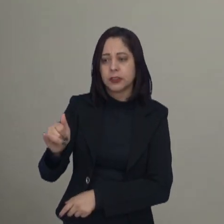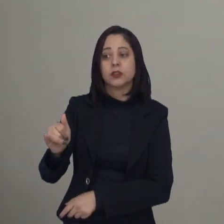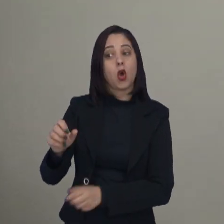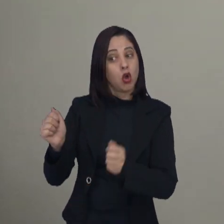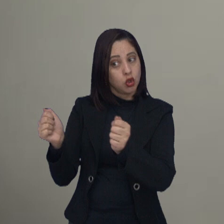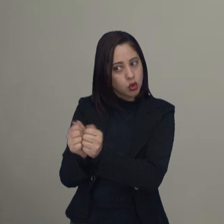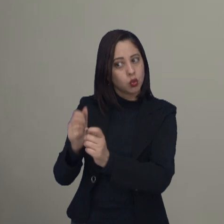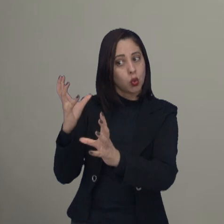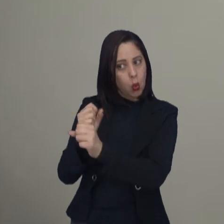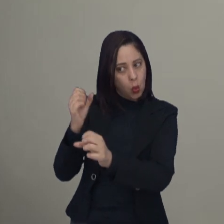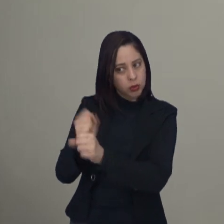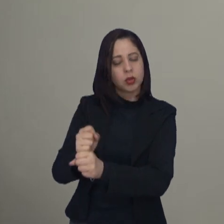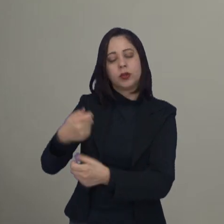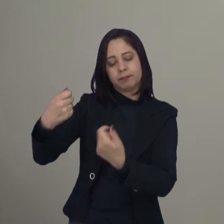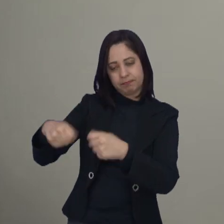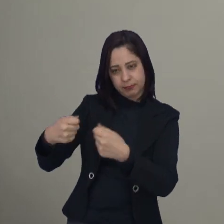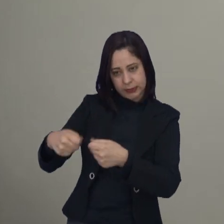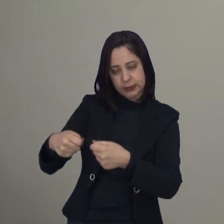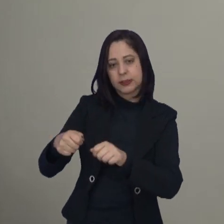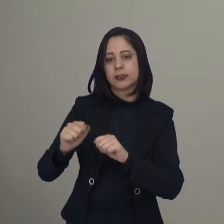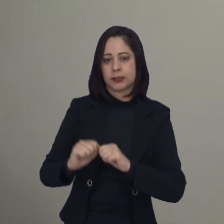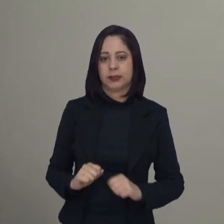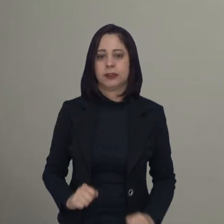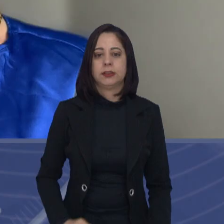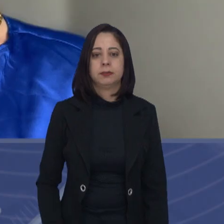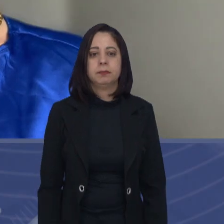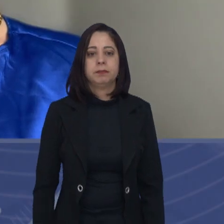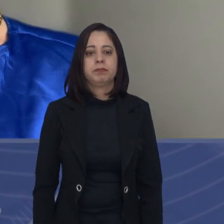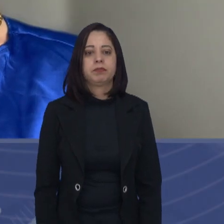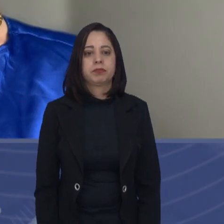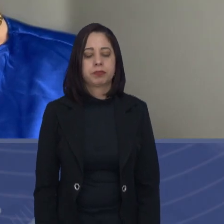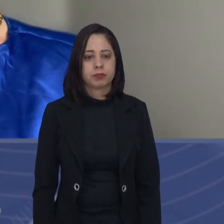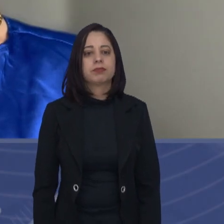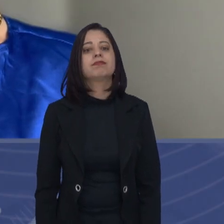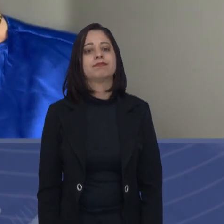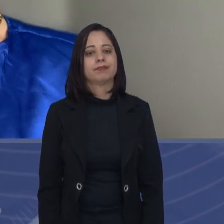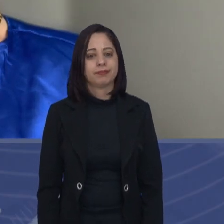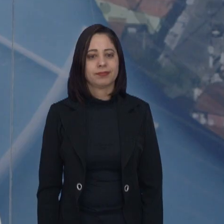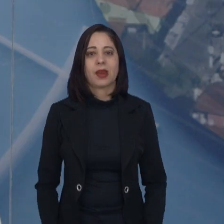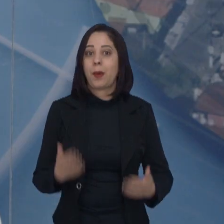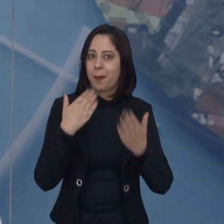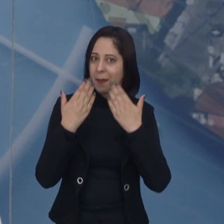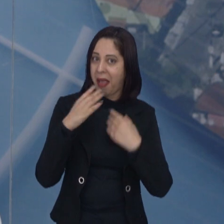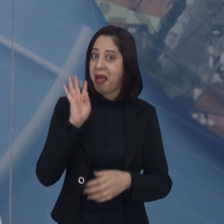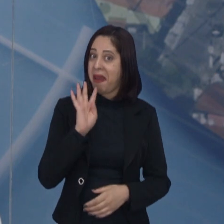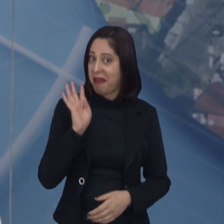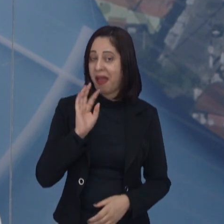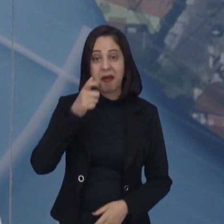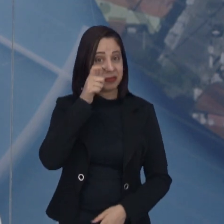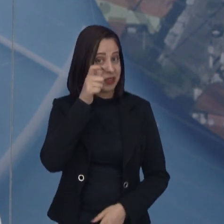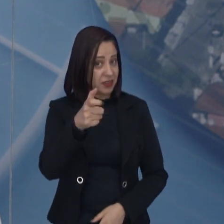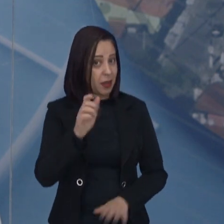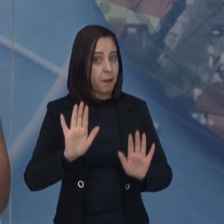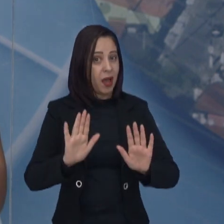equipe contábil, né, para poder exercer essa profissão. É isso. Bom, o bate-papo está bem interessante, né? Mas a gente